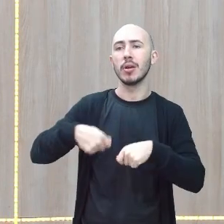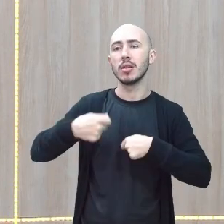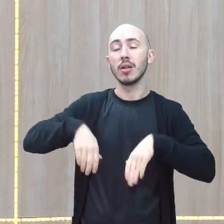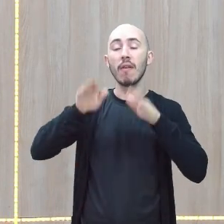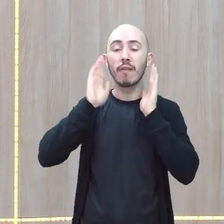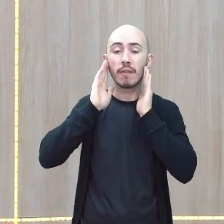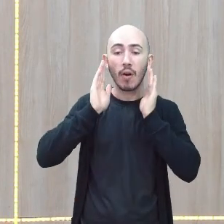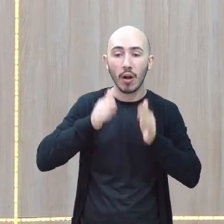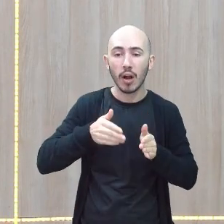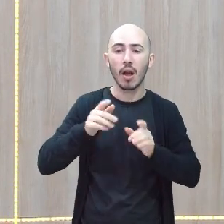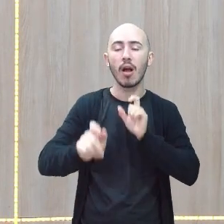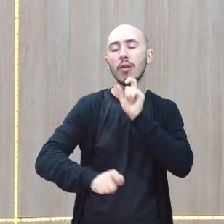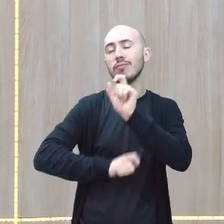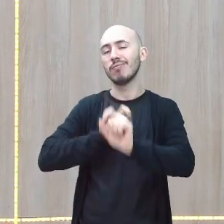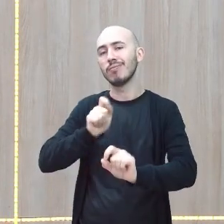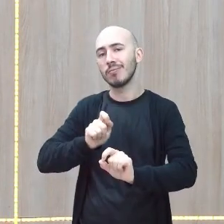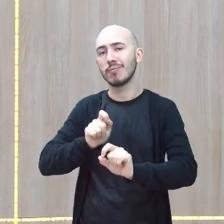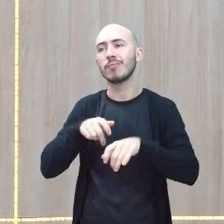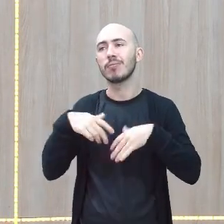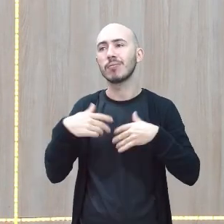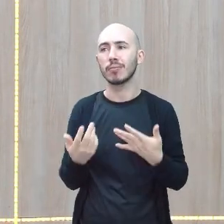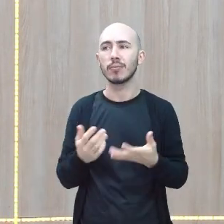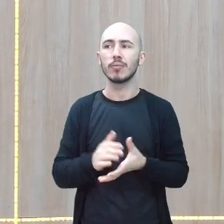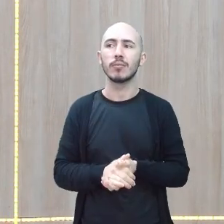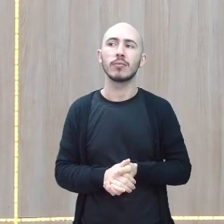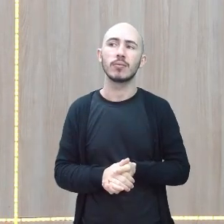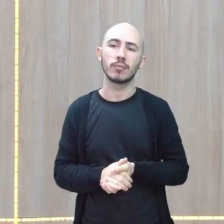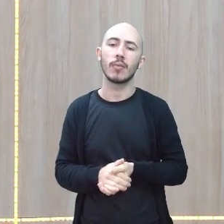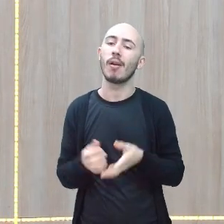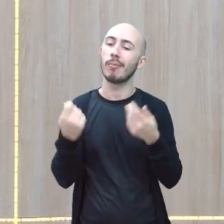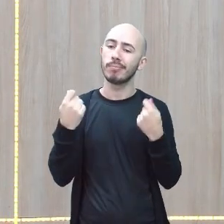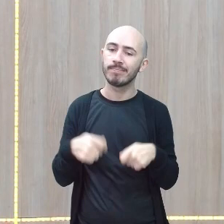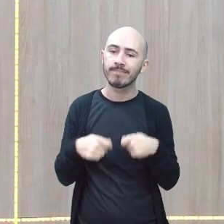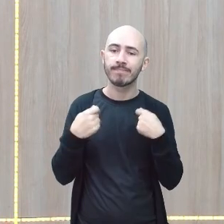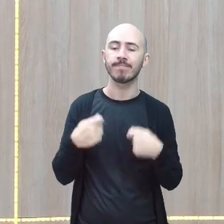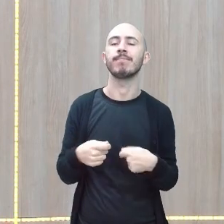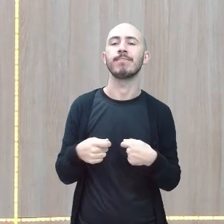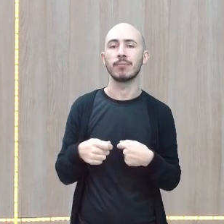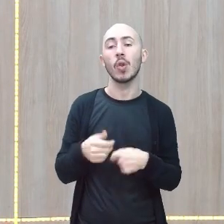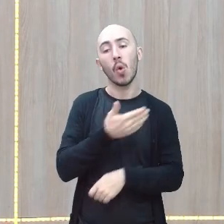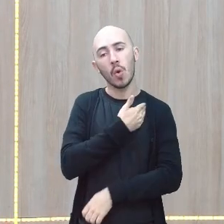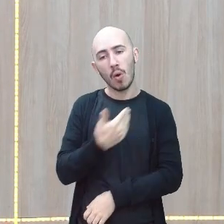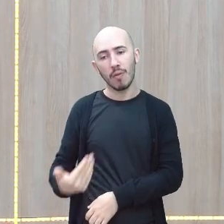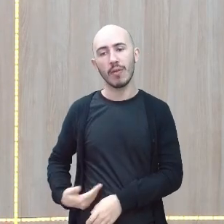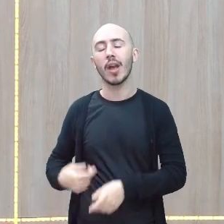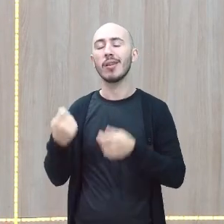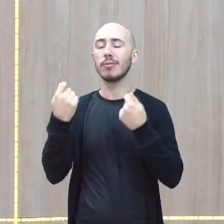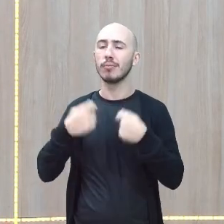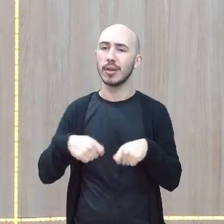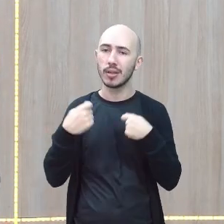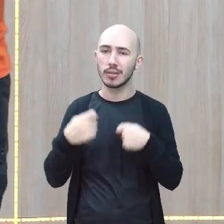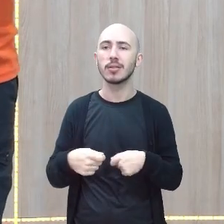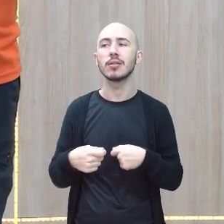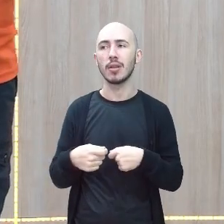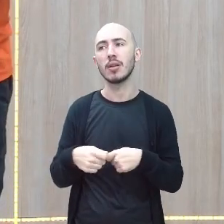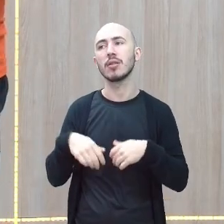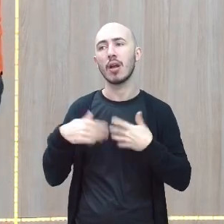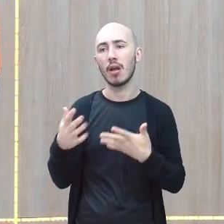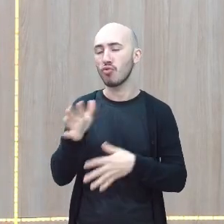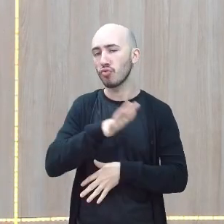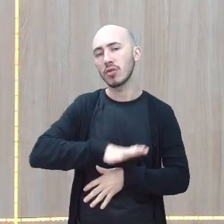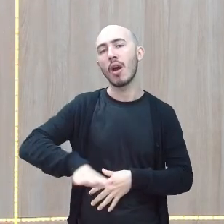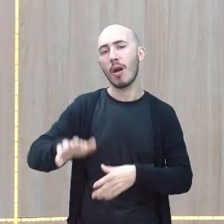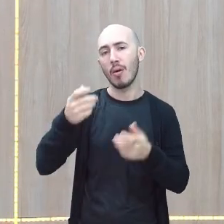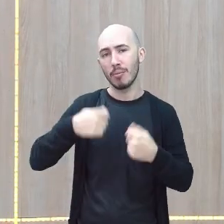né, mais assim, atuante mesmo, né, do governo, né, do poder executivo de uma forma